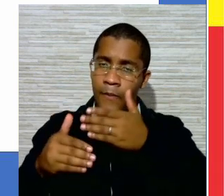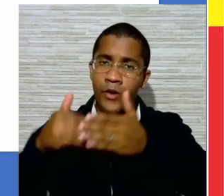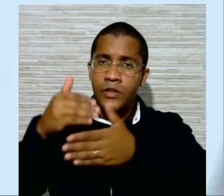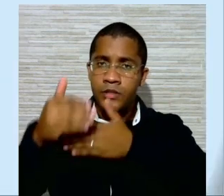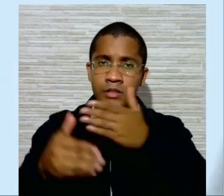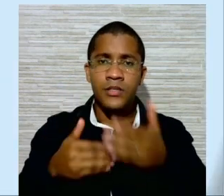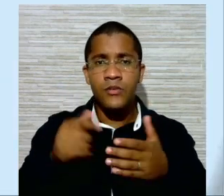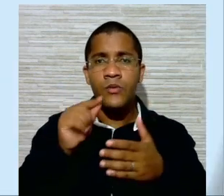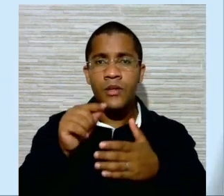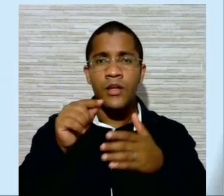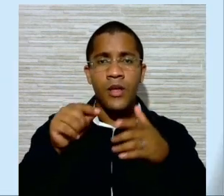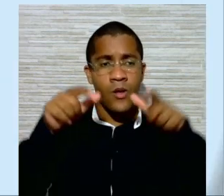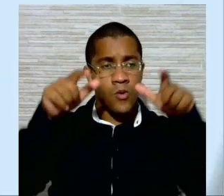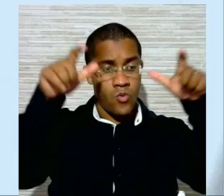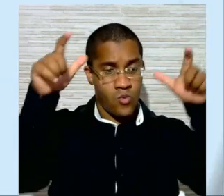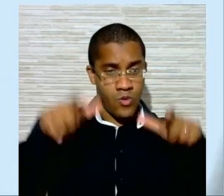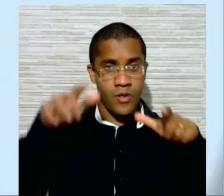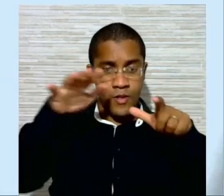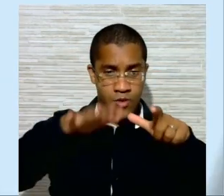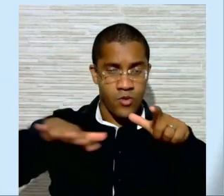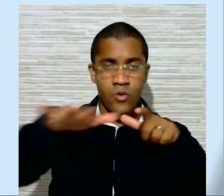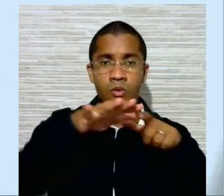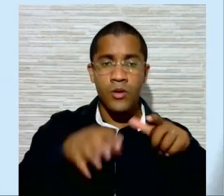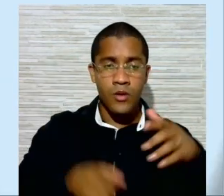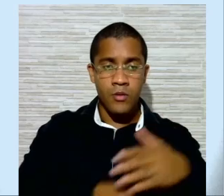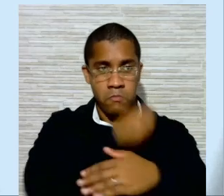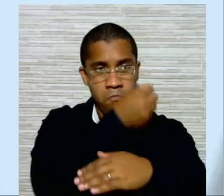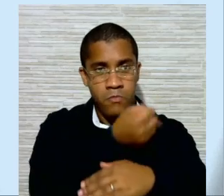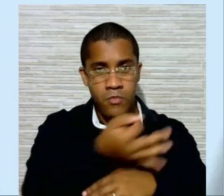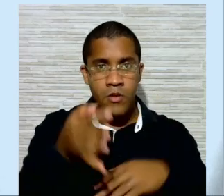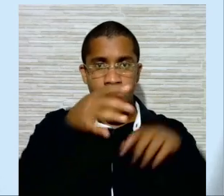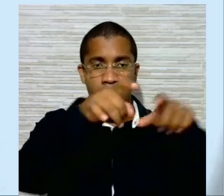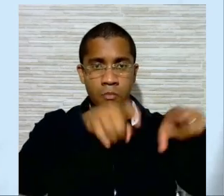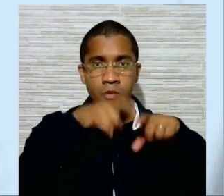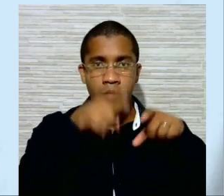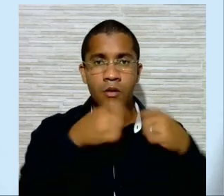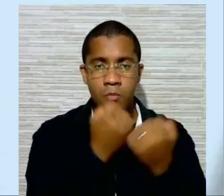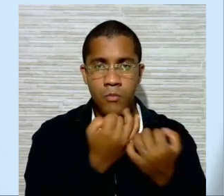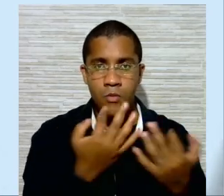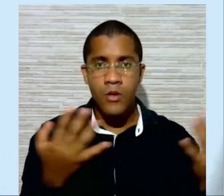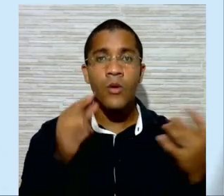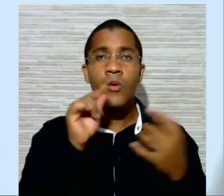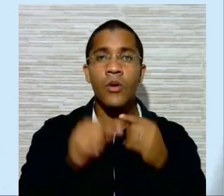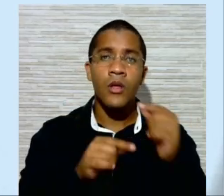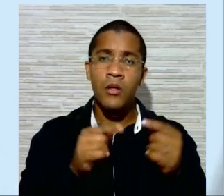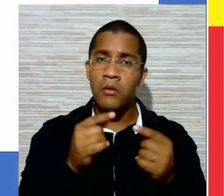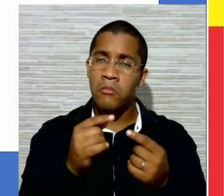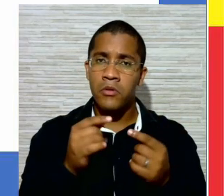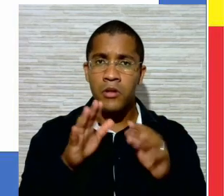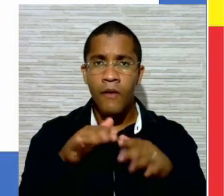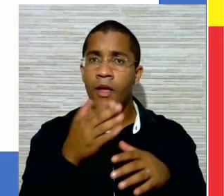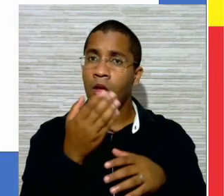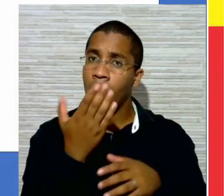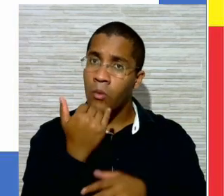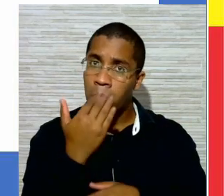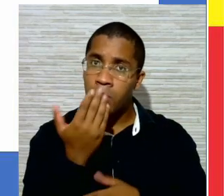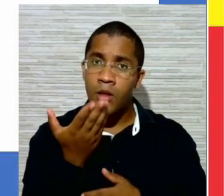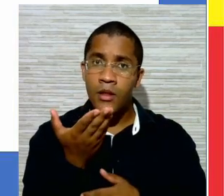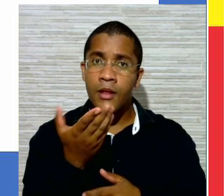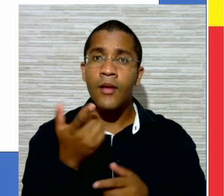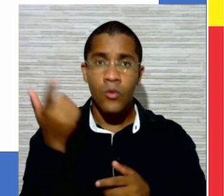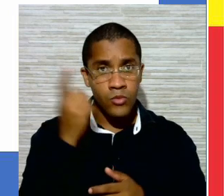processo de utilização do espaço para plantação, tá, para algum cultivo de alimento. E isso faz com que também